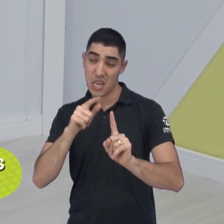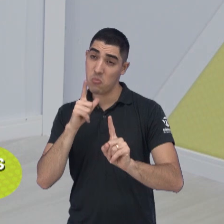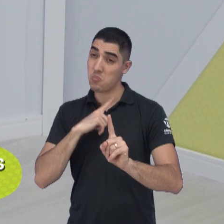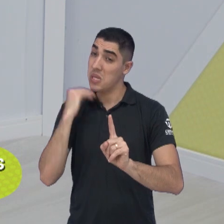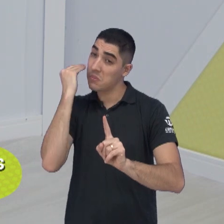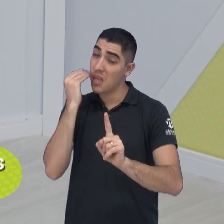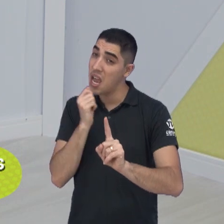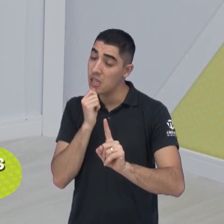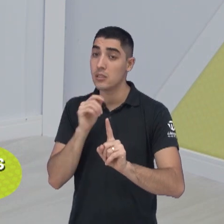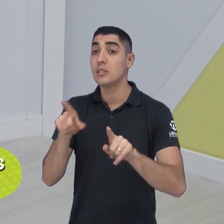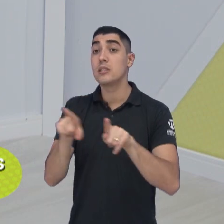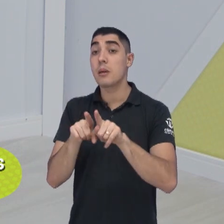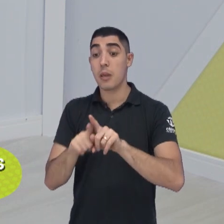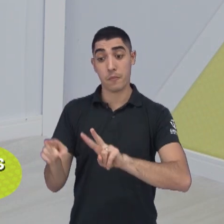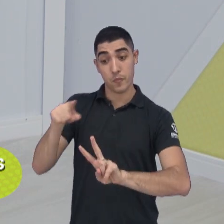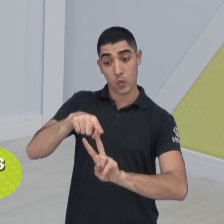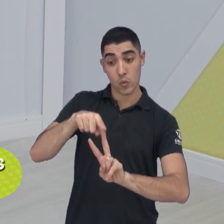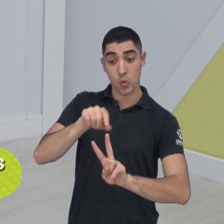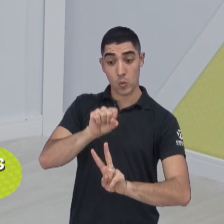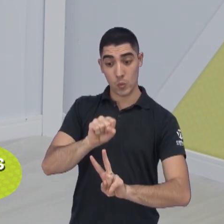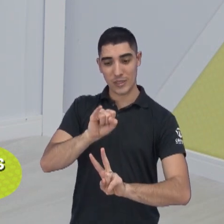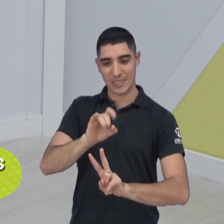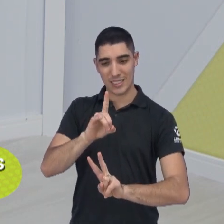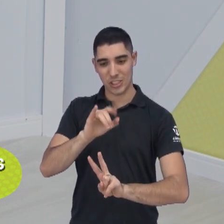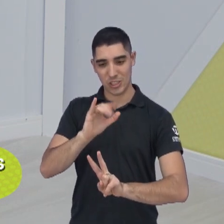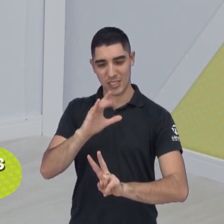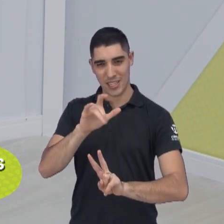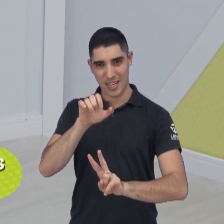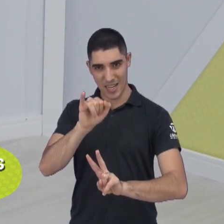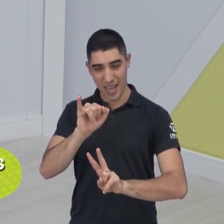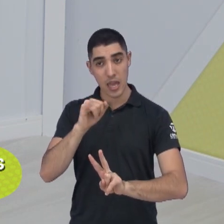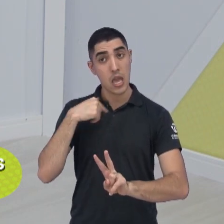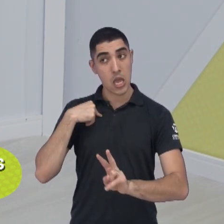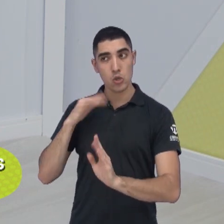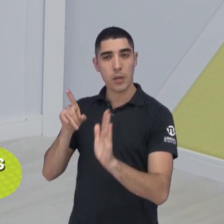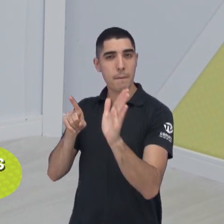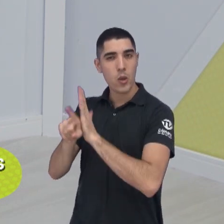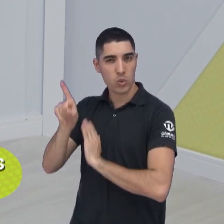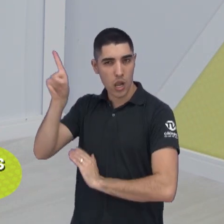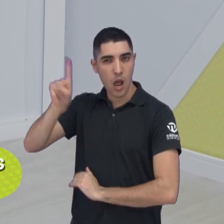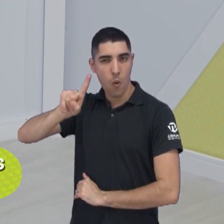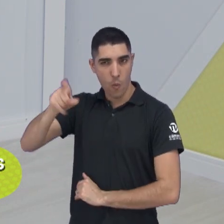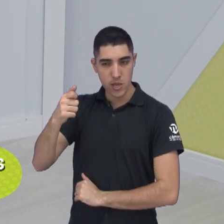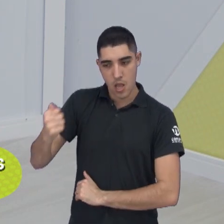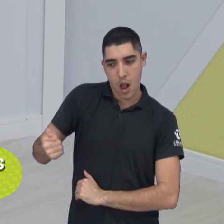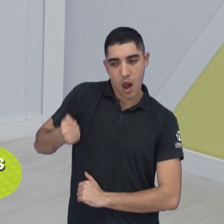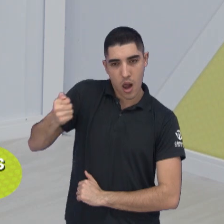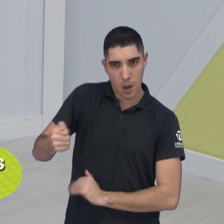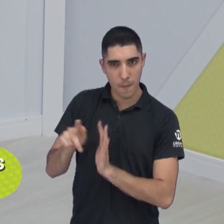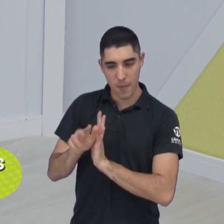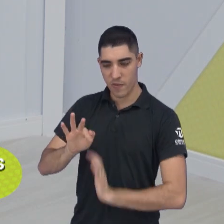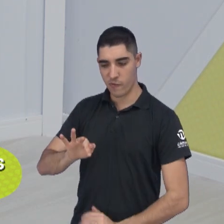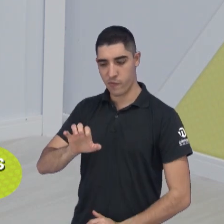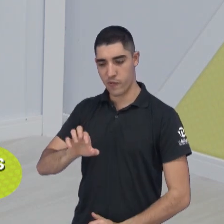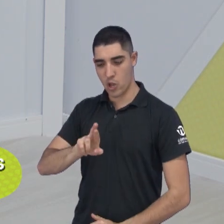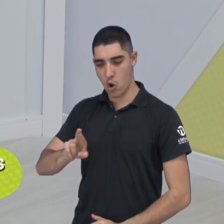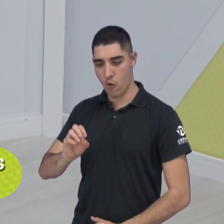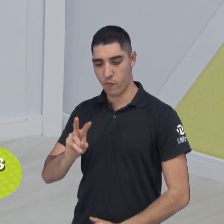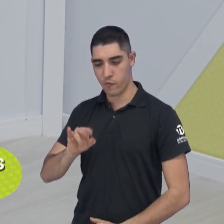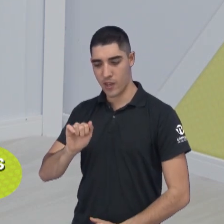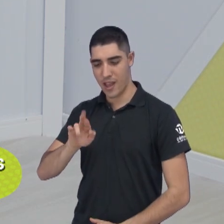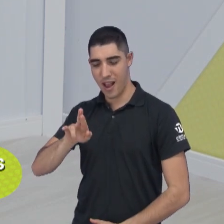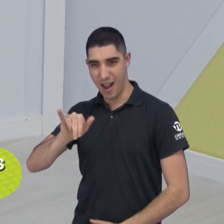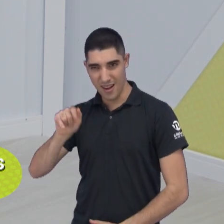conversei com um companheiro de imprensa lá de Araraquara, perguntando sobre o Sid Clay. O último clube dele foi a Ferroviária, e o companheiro lá de